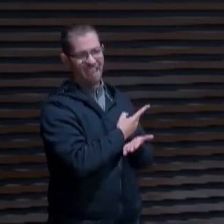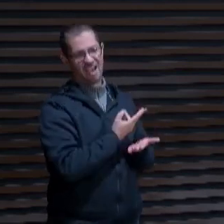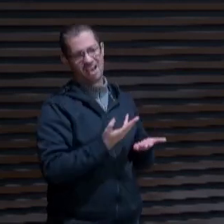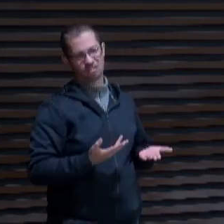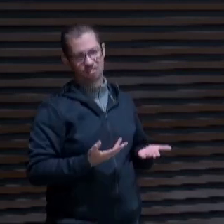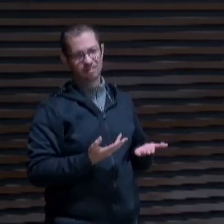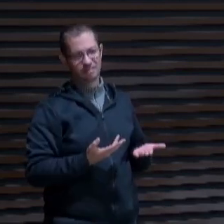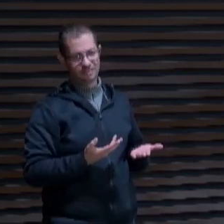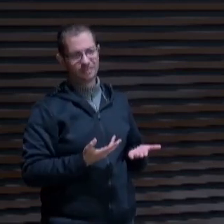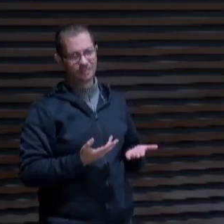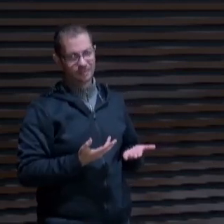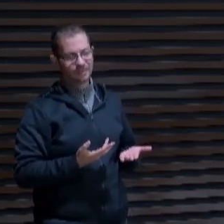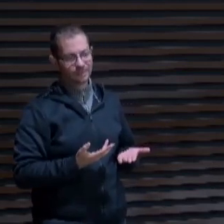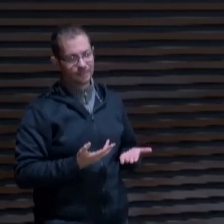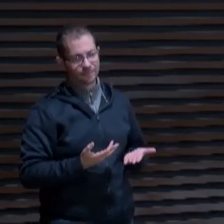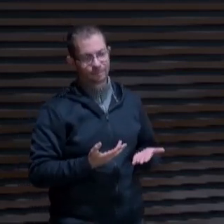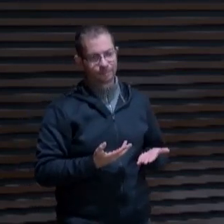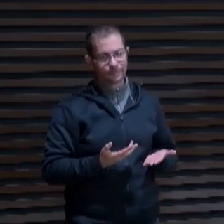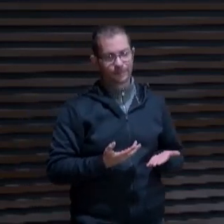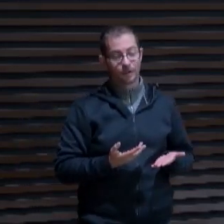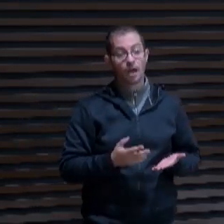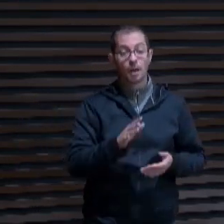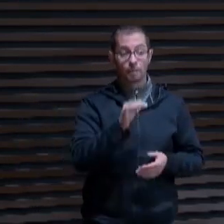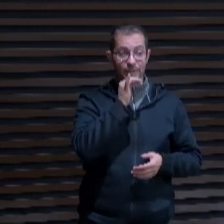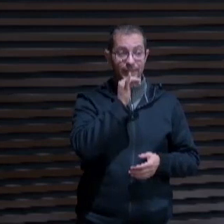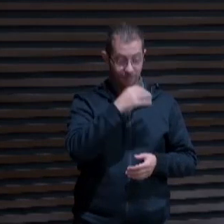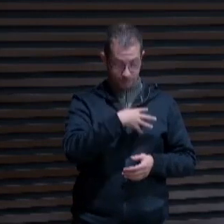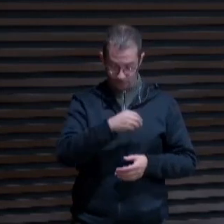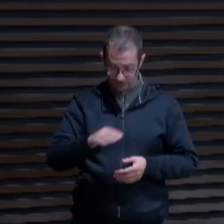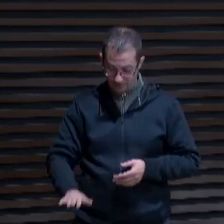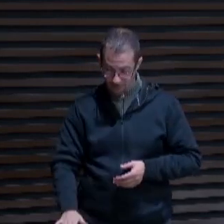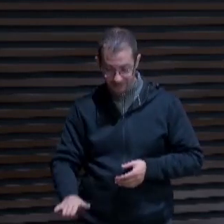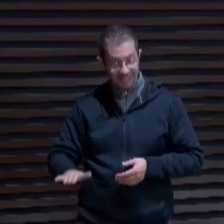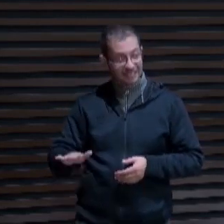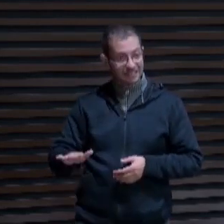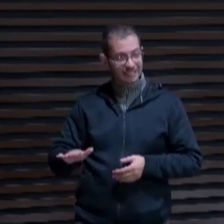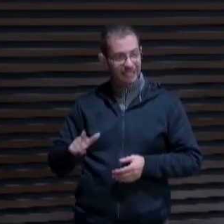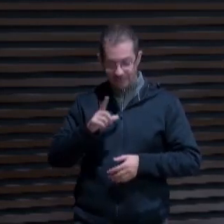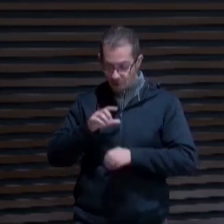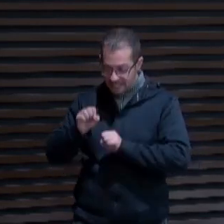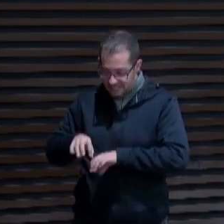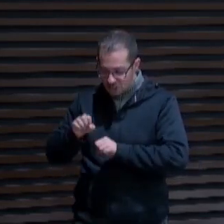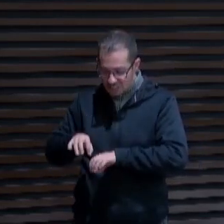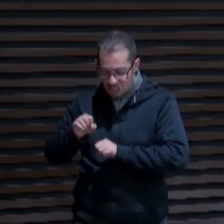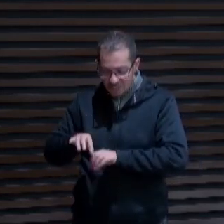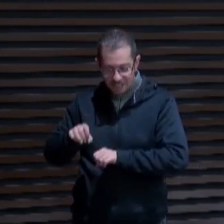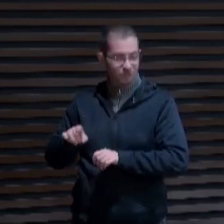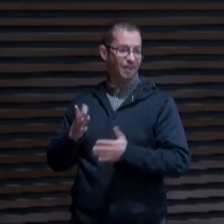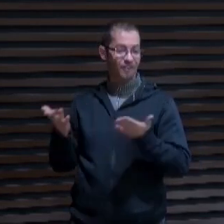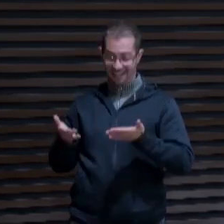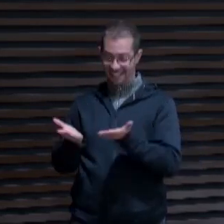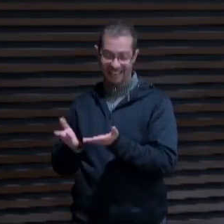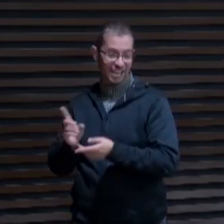se tornou então um cristão, mas é porque em algum momento ele creu no Senhor Jesus. E ele